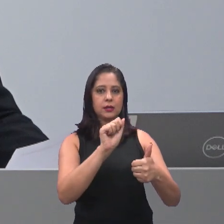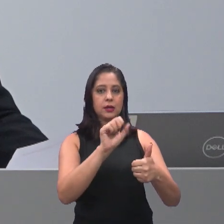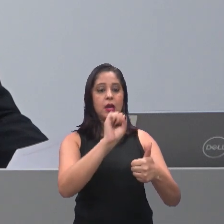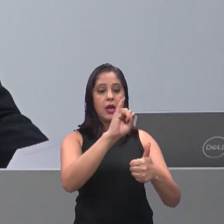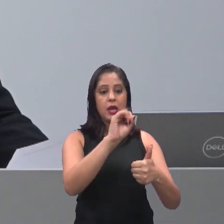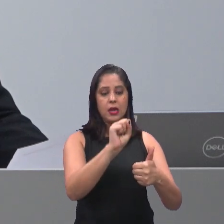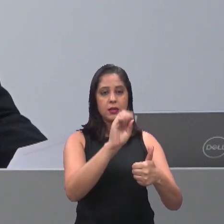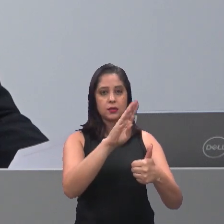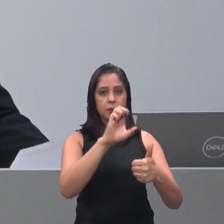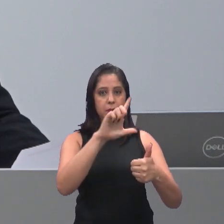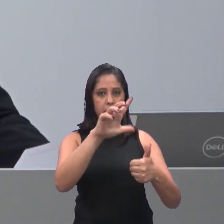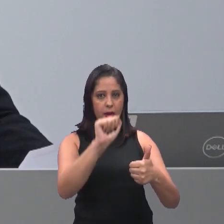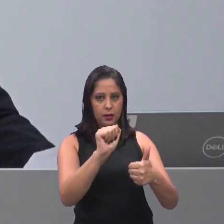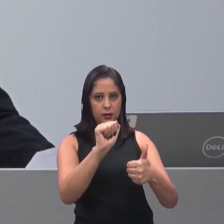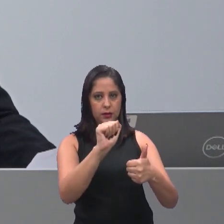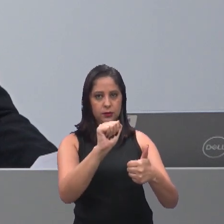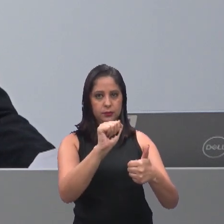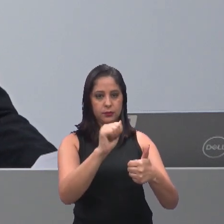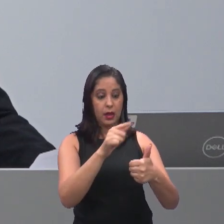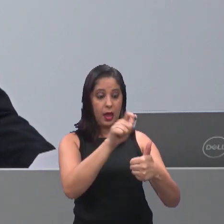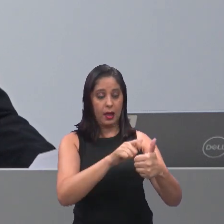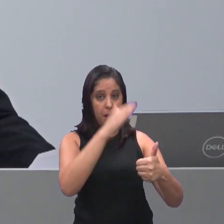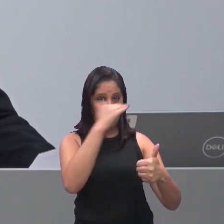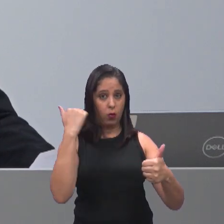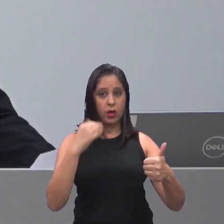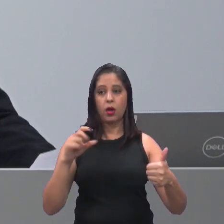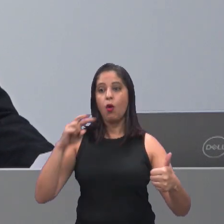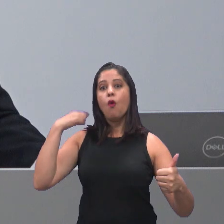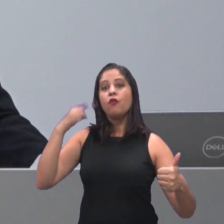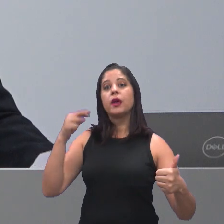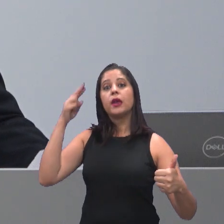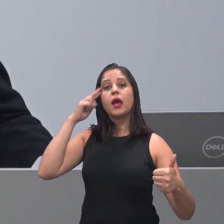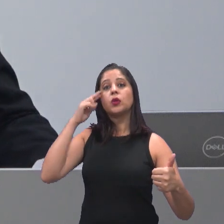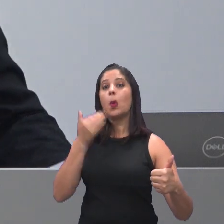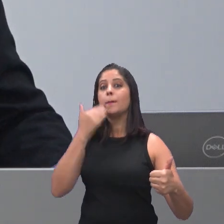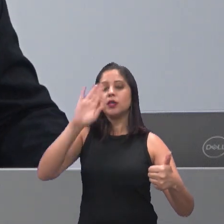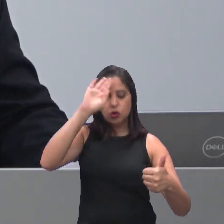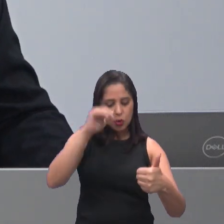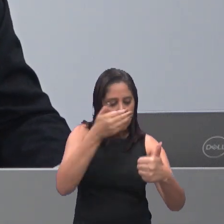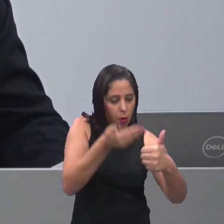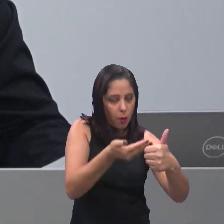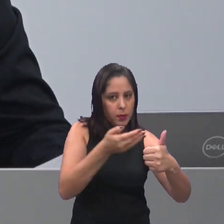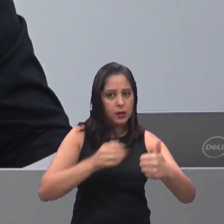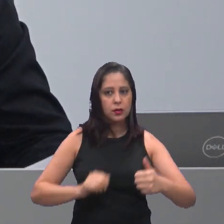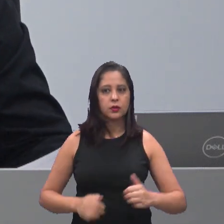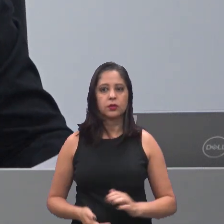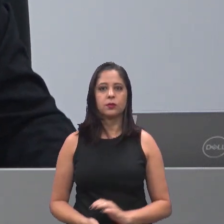Isbela Matos Marques, a pedido do vereador Rogério da Cazem.